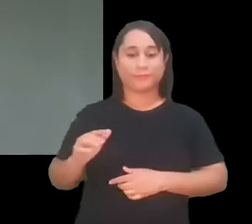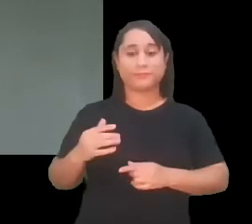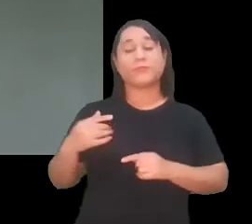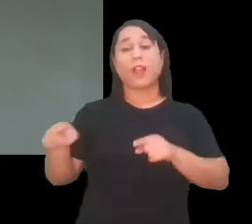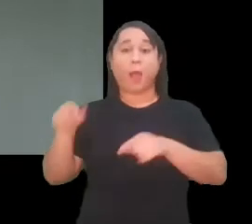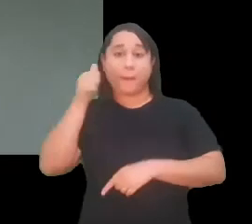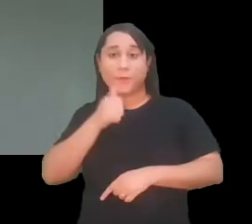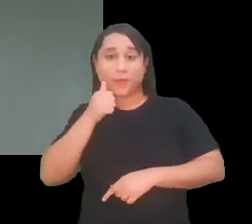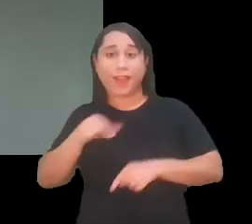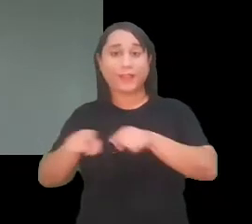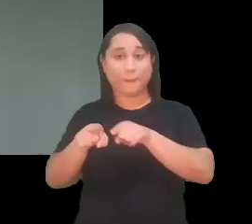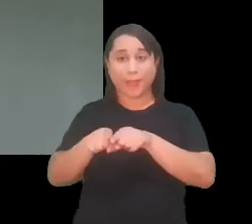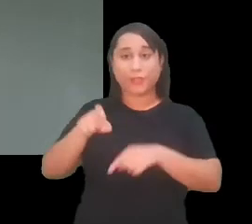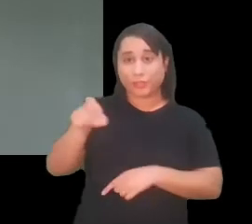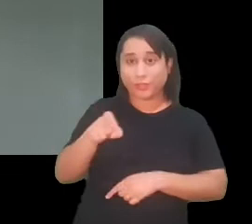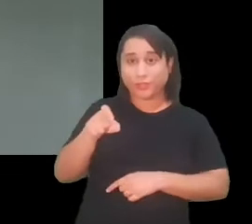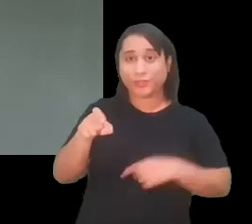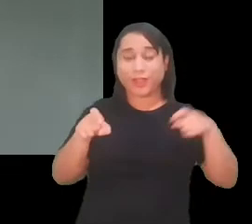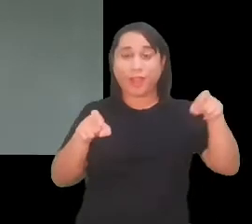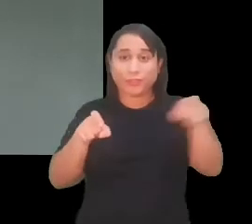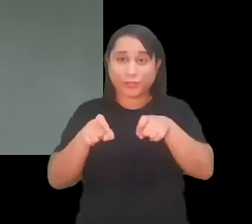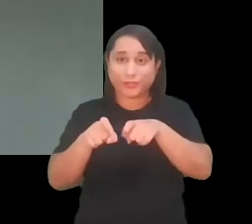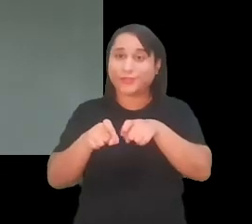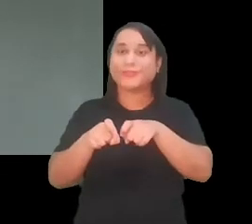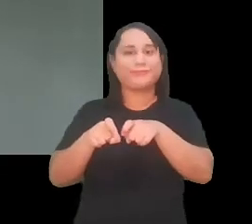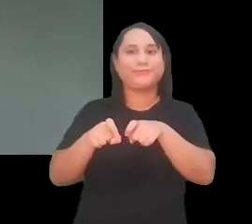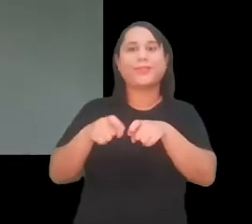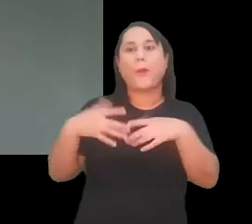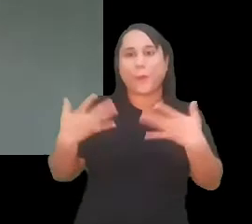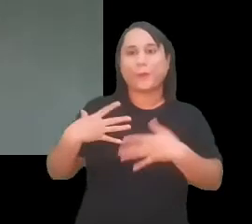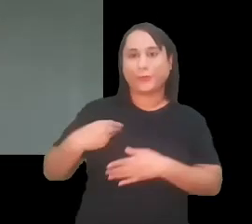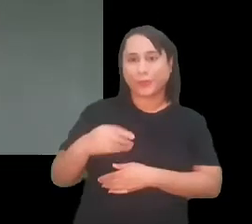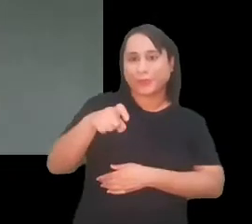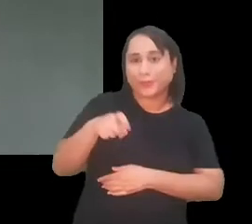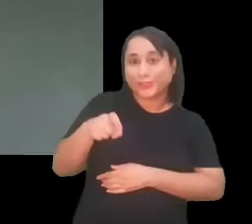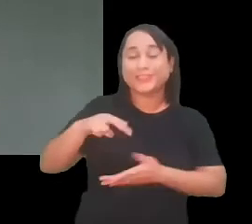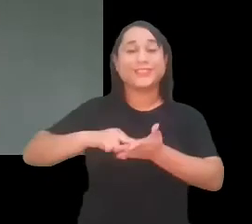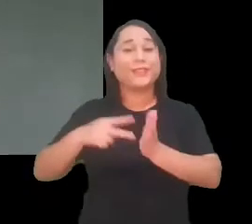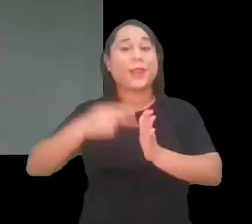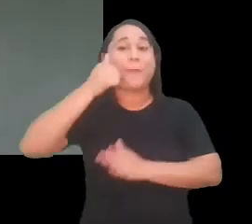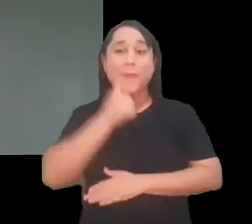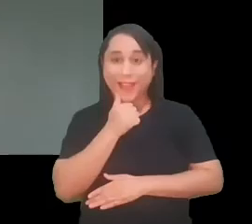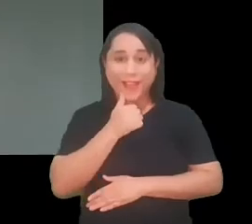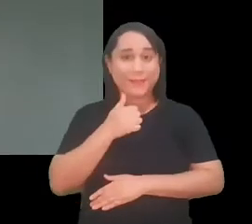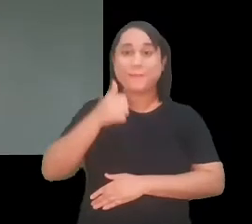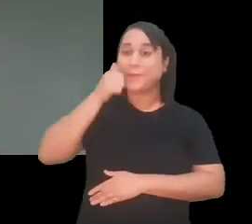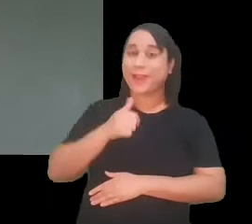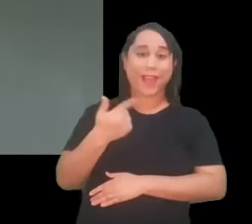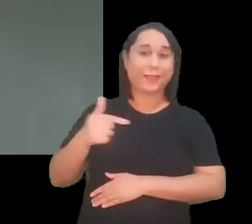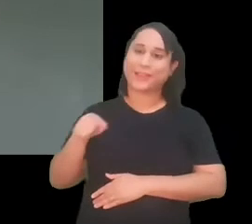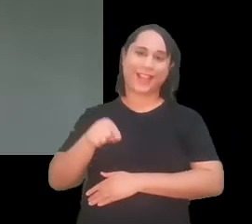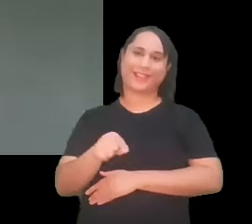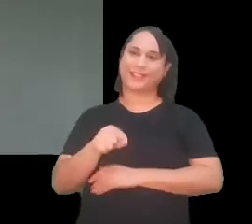obviamente a sua esposa também vai ter mandado o X, porque ela só tem X para mandar, e os filhos vão ser XX, ou, portanto, mulheres. Mulheres não têm como herdar